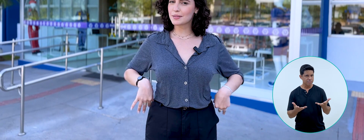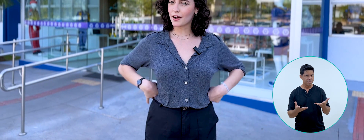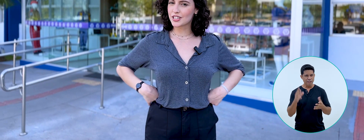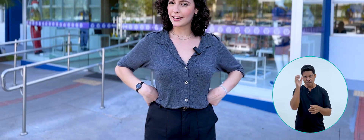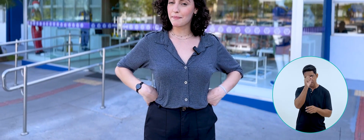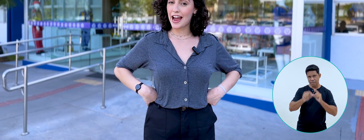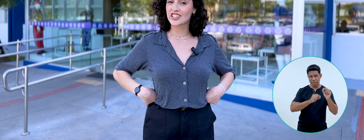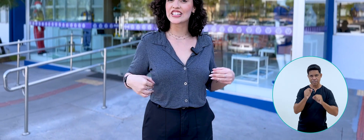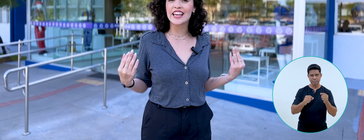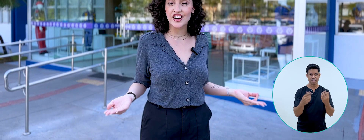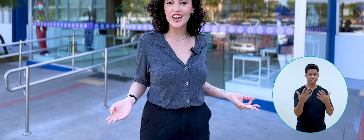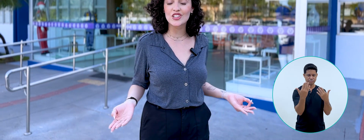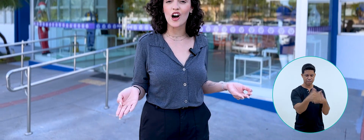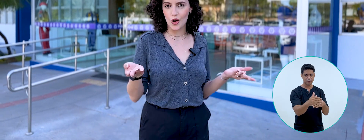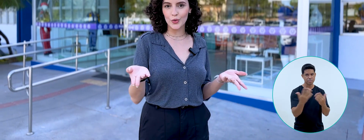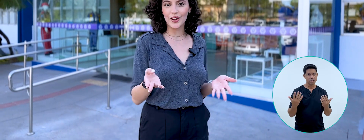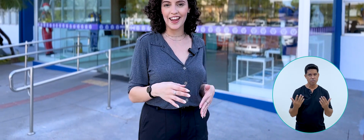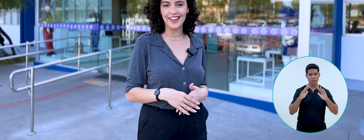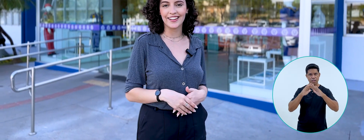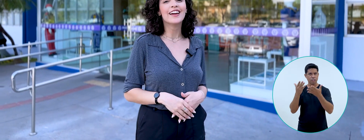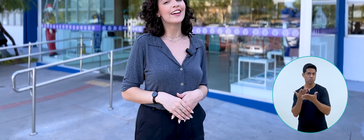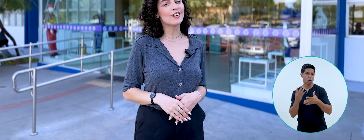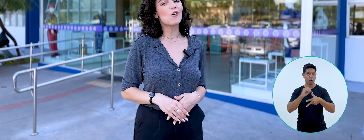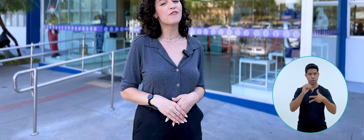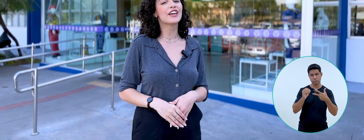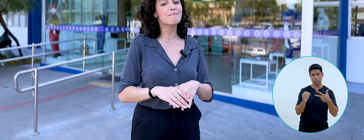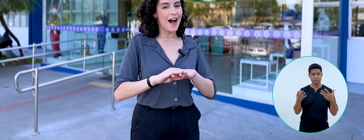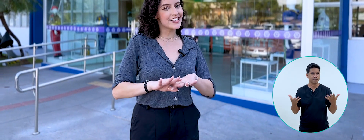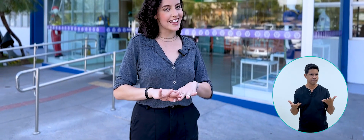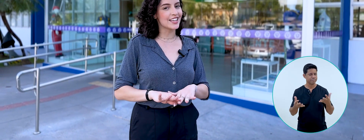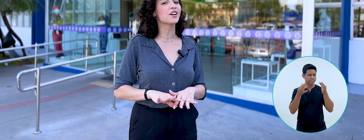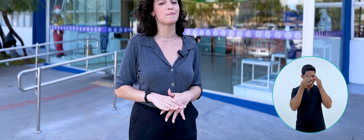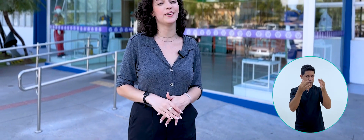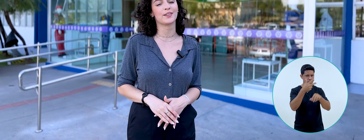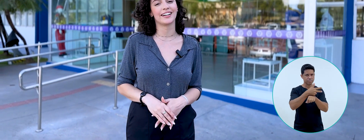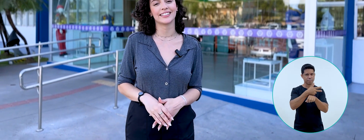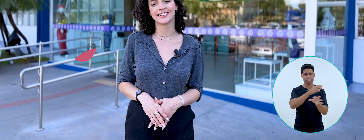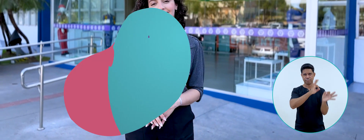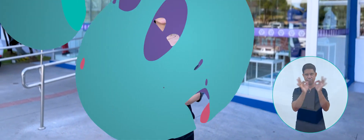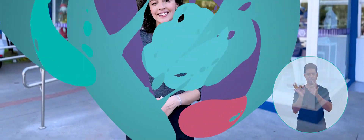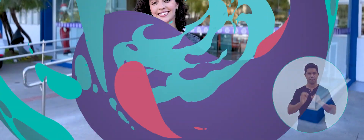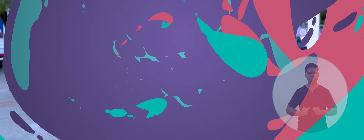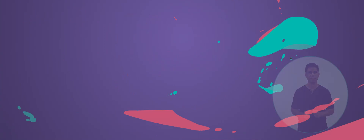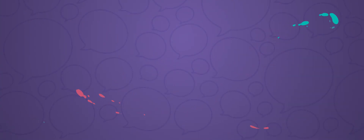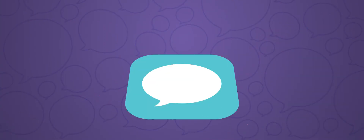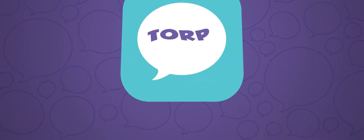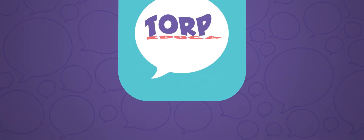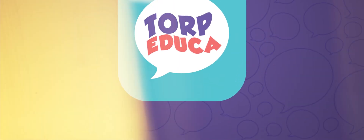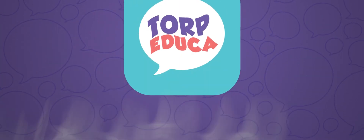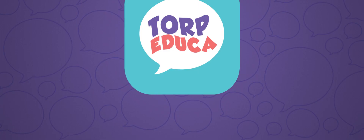Quer arrasar nas provas de matemática, seja na escola ou no Enem? Então confira mais esse Torpeduca.